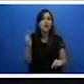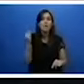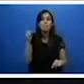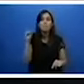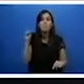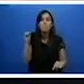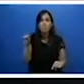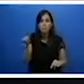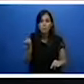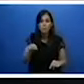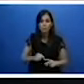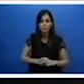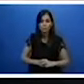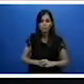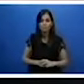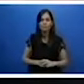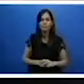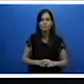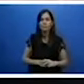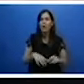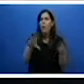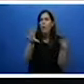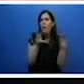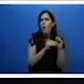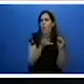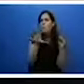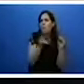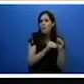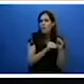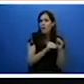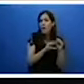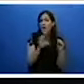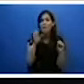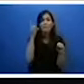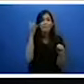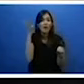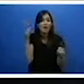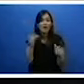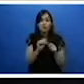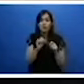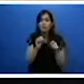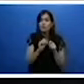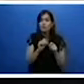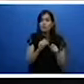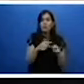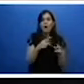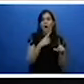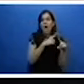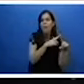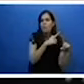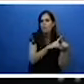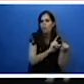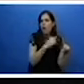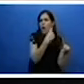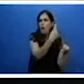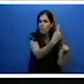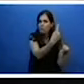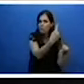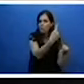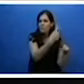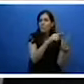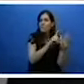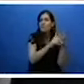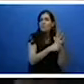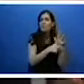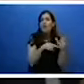completando o quadro abaixo. Lembrando que é bem simples, a gente faz a multiplicação, né, por 1, que o número se repete, e